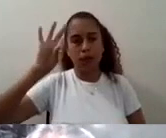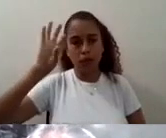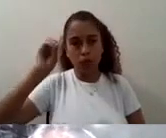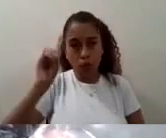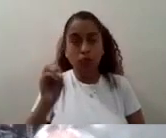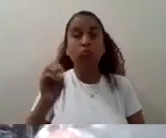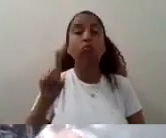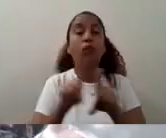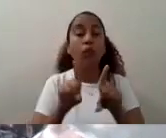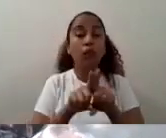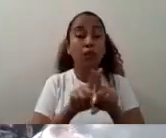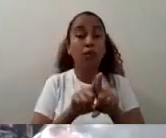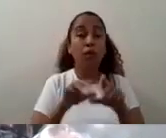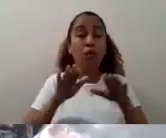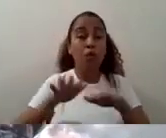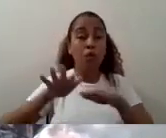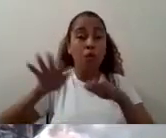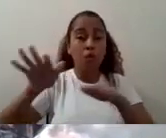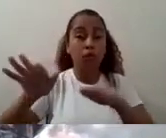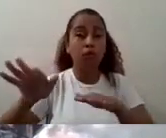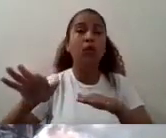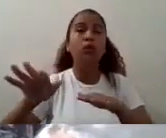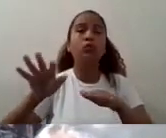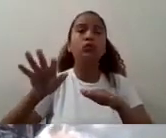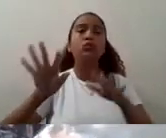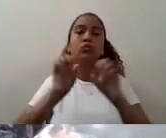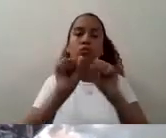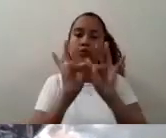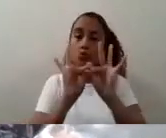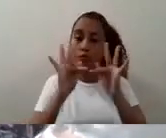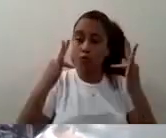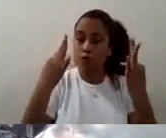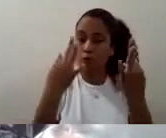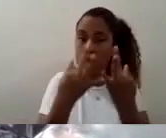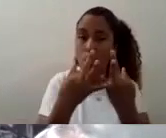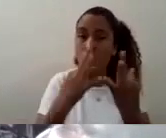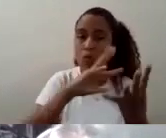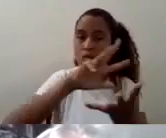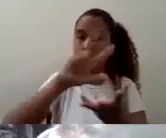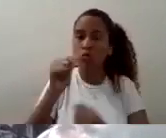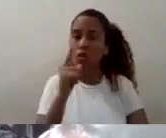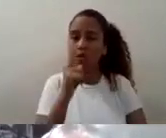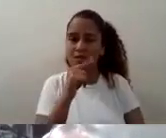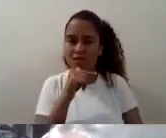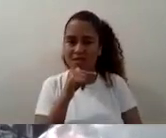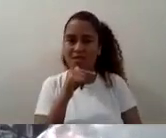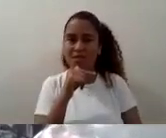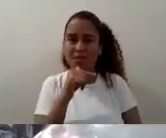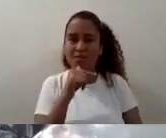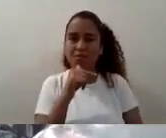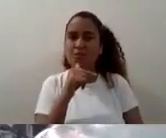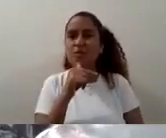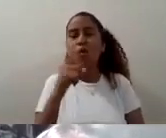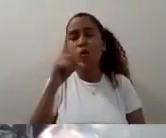da Água, com a tenda interreligiosa que promoveu o debate diário sobre o compromisso